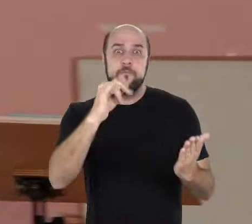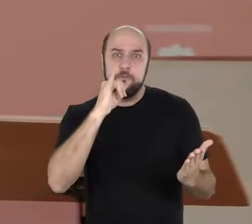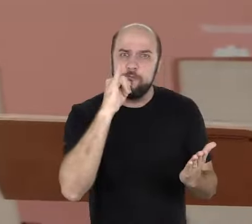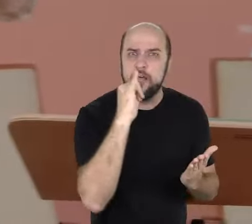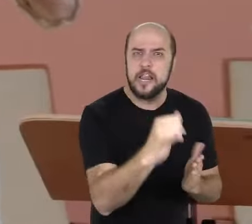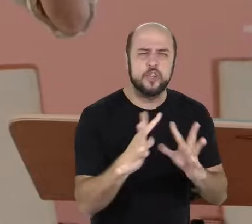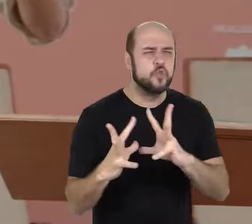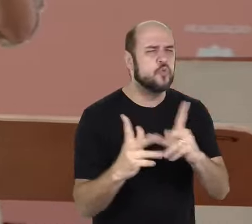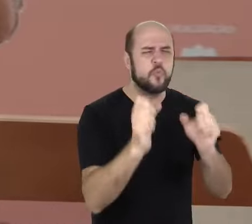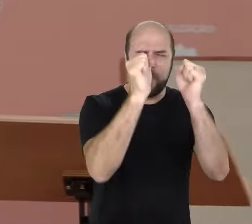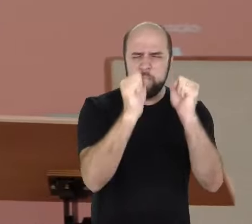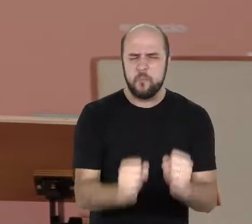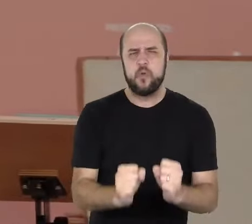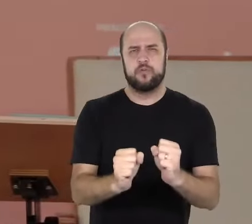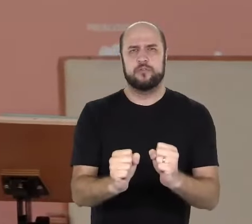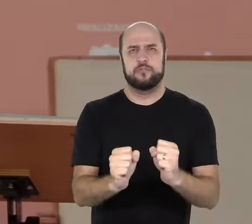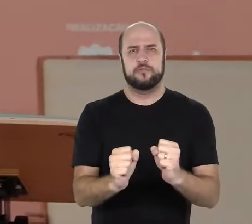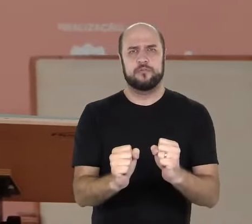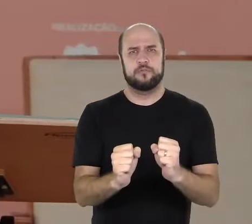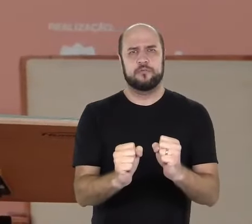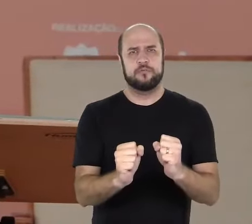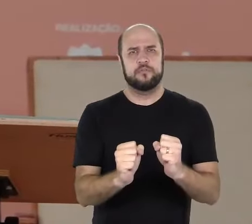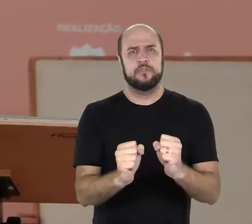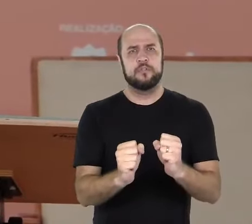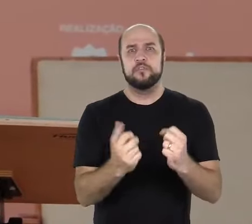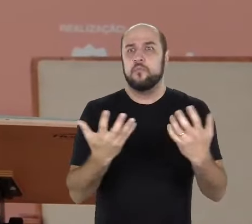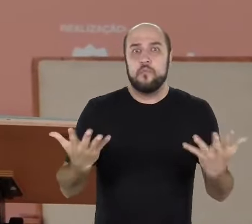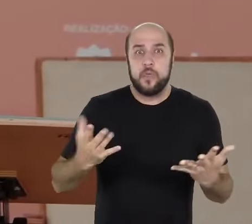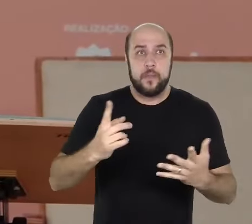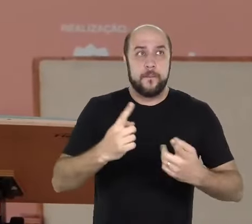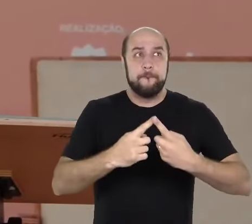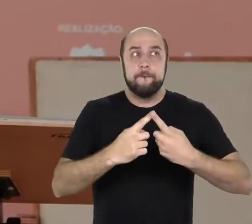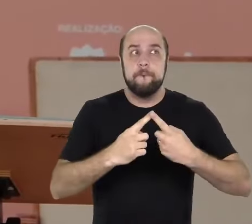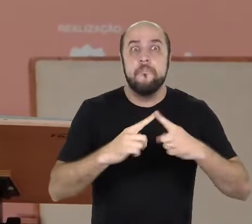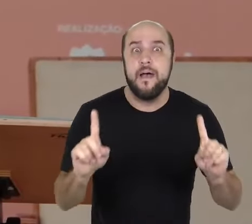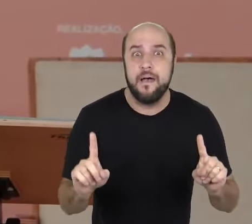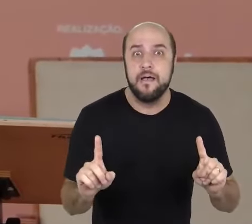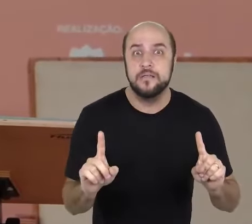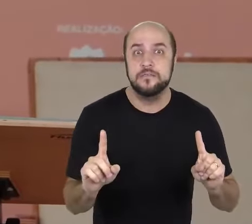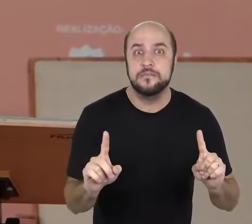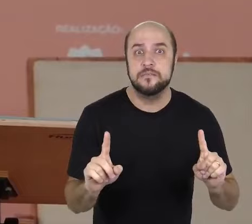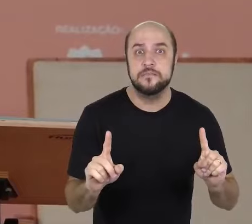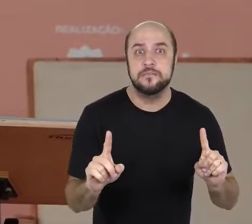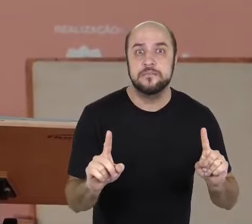fala tudo é possível, gente, tem algum mais aqui?